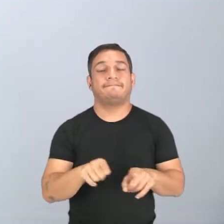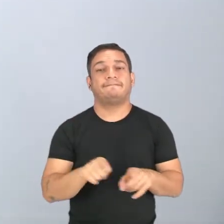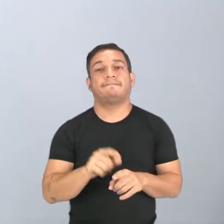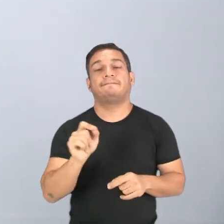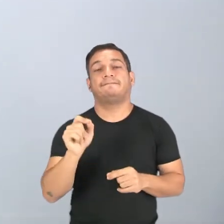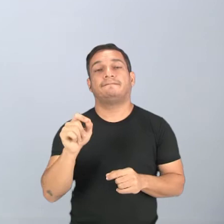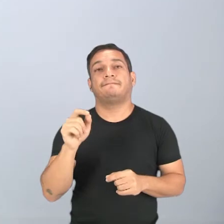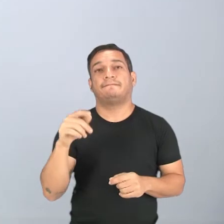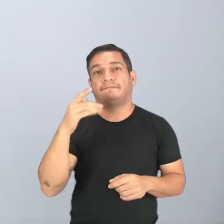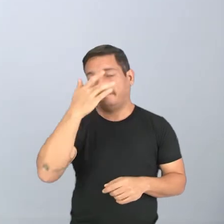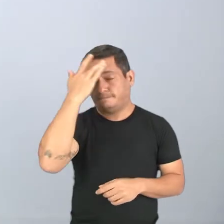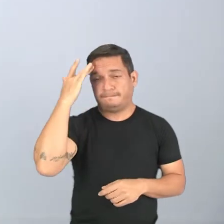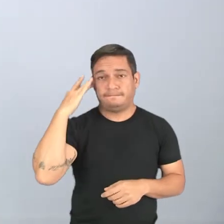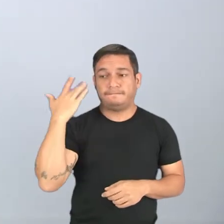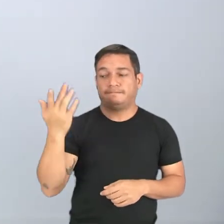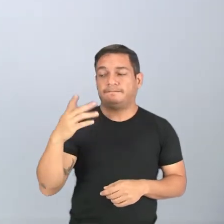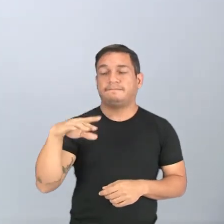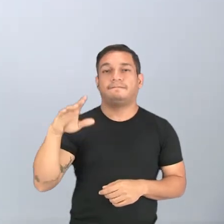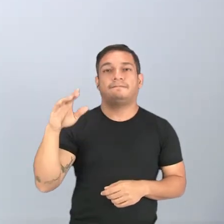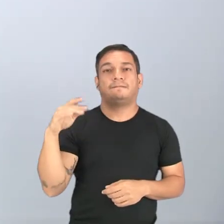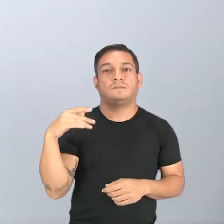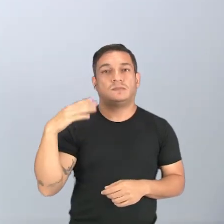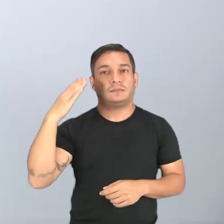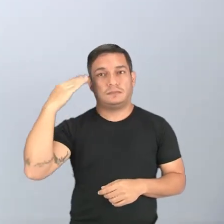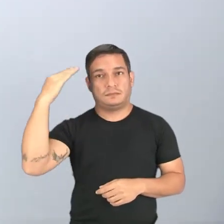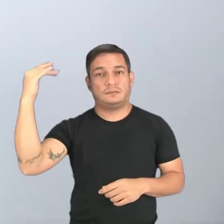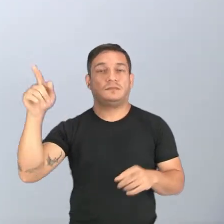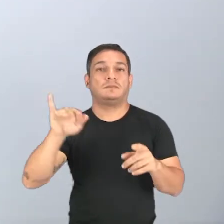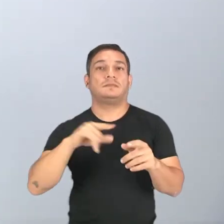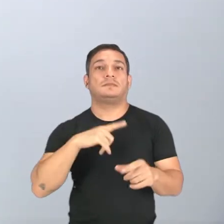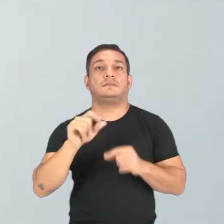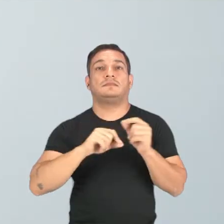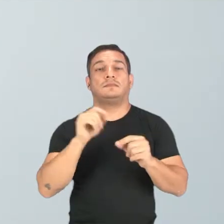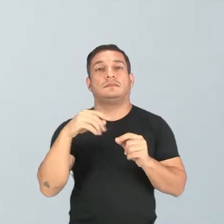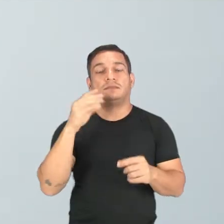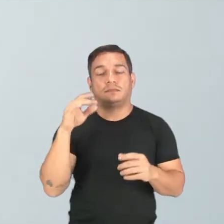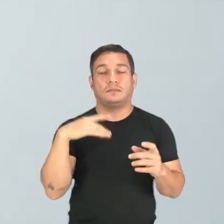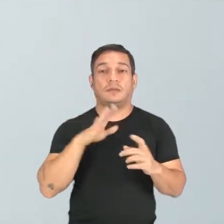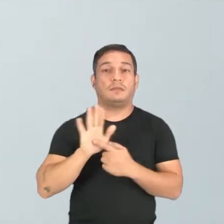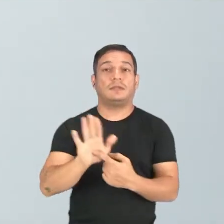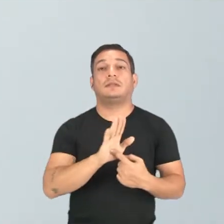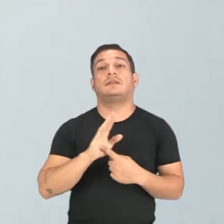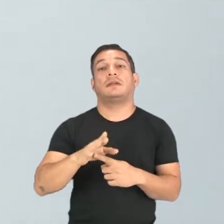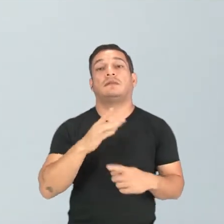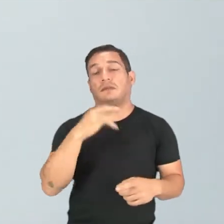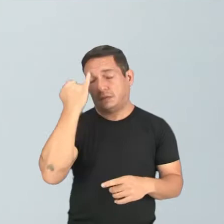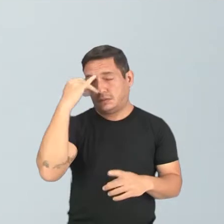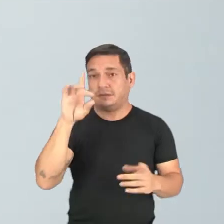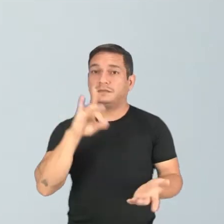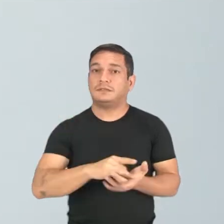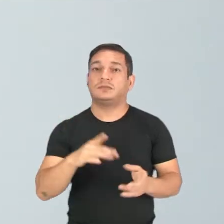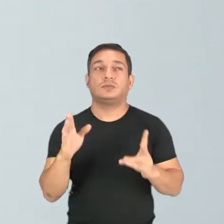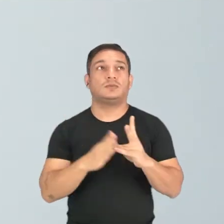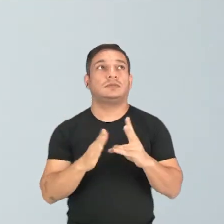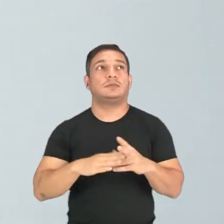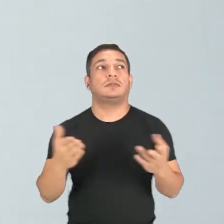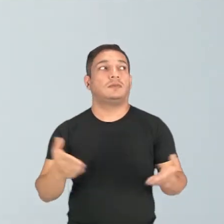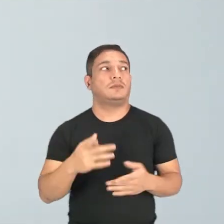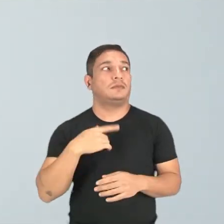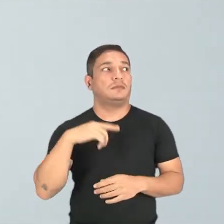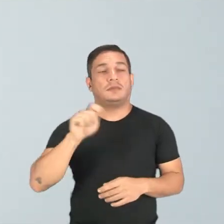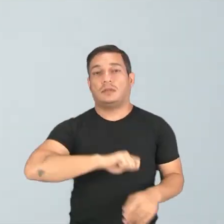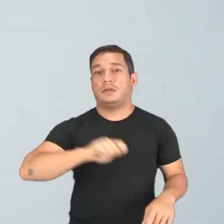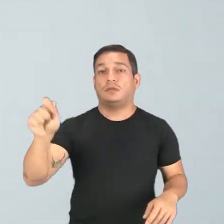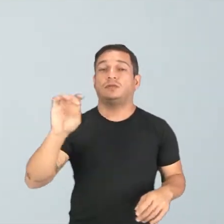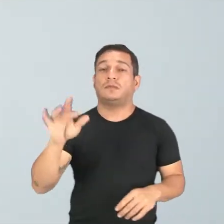por esses artistas que vão tentar incluir uma ideia mais realista do índio, não agora como herói, mas sim como